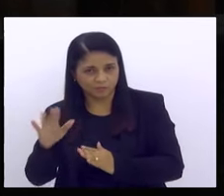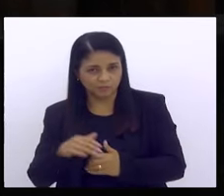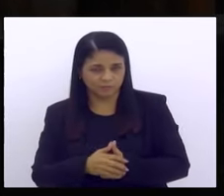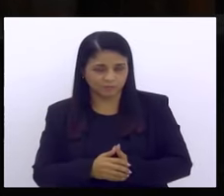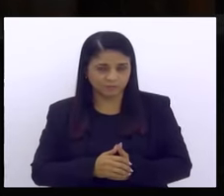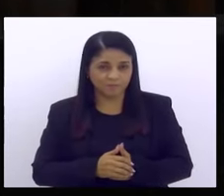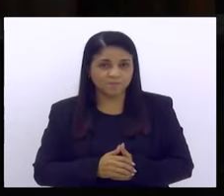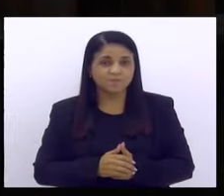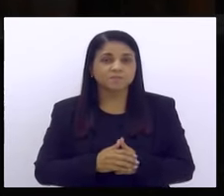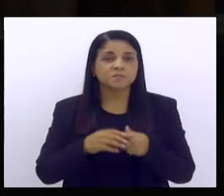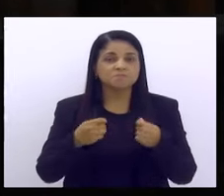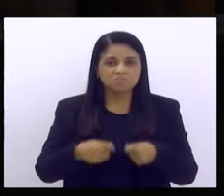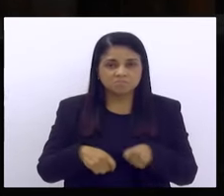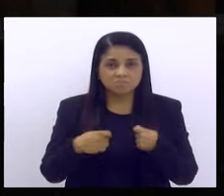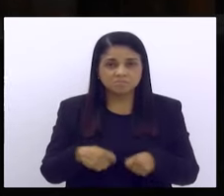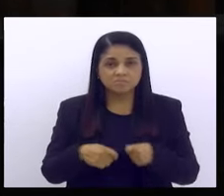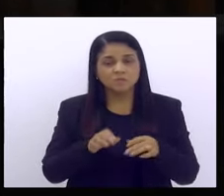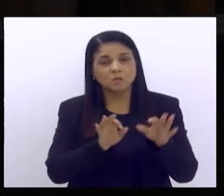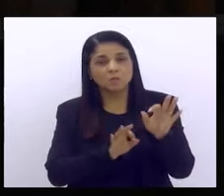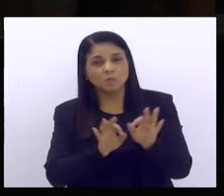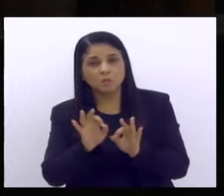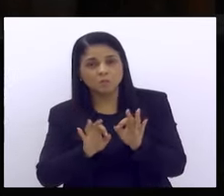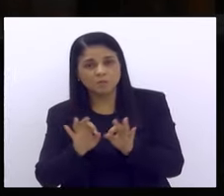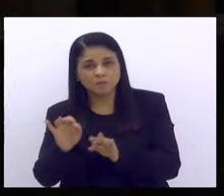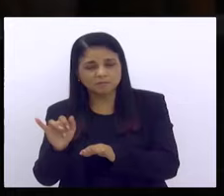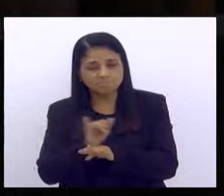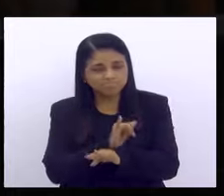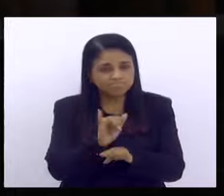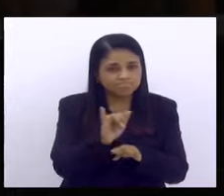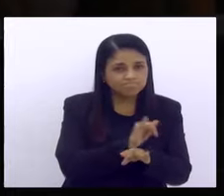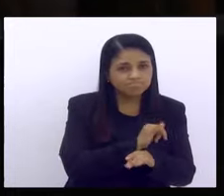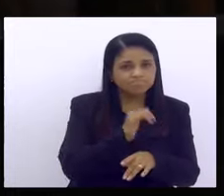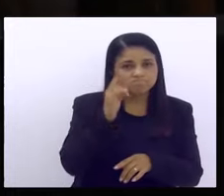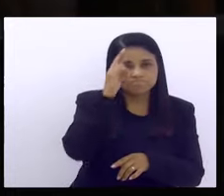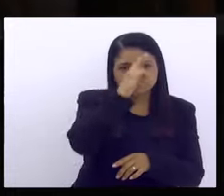periferias. Tem que ter, sim, um plano de investigação que